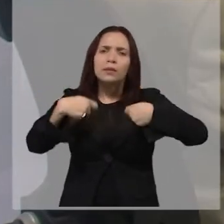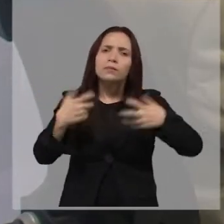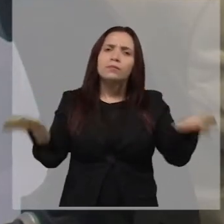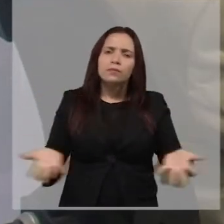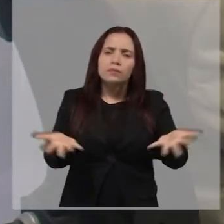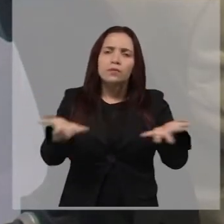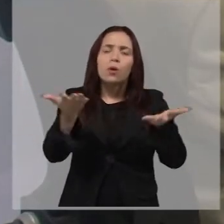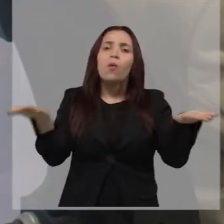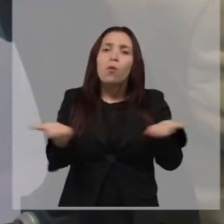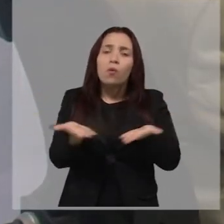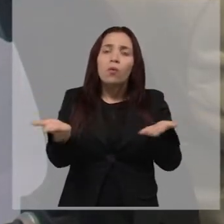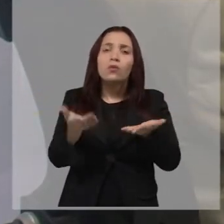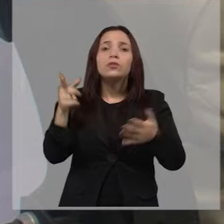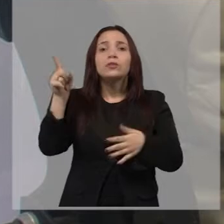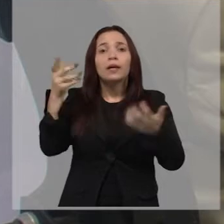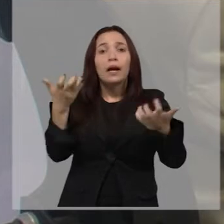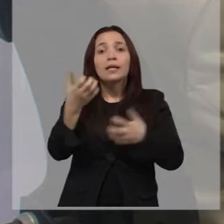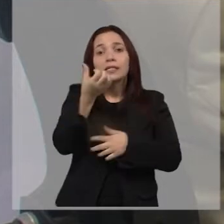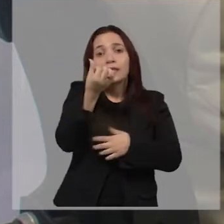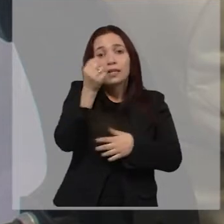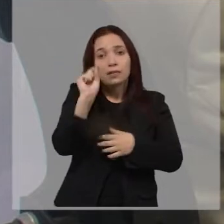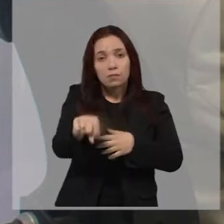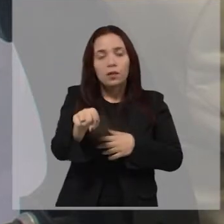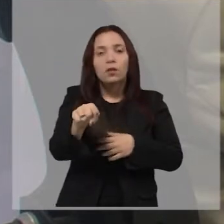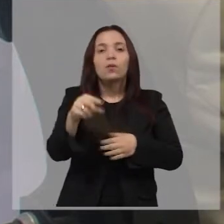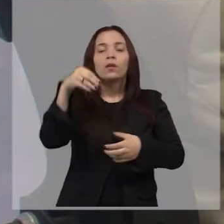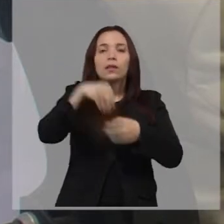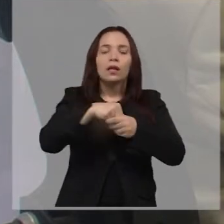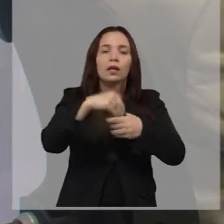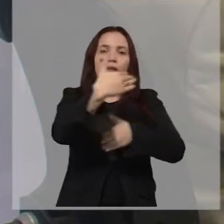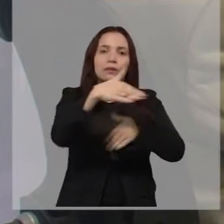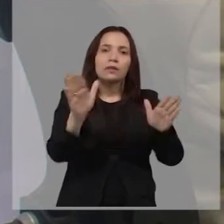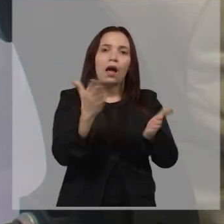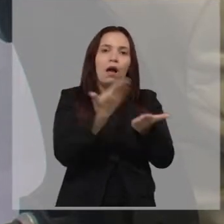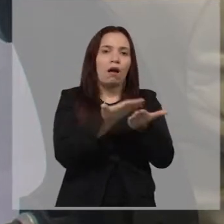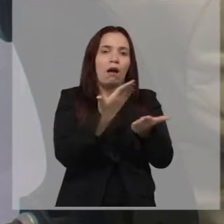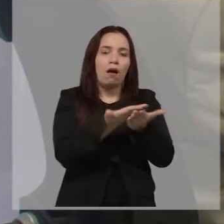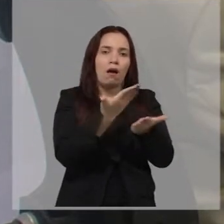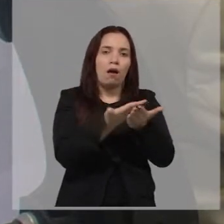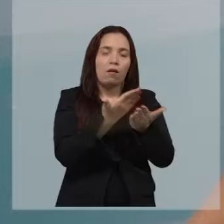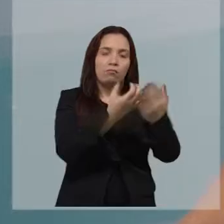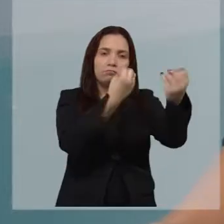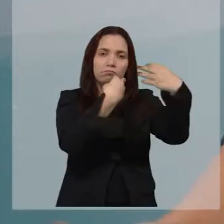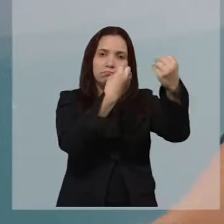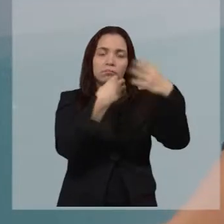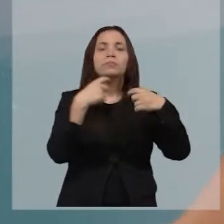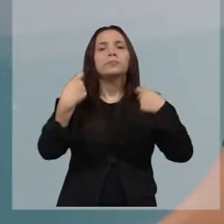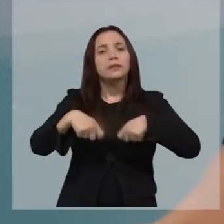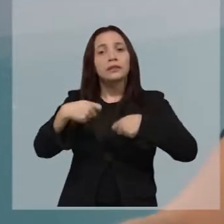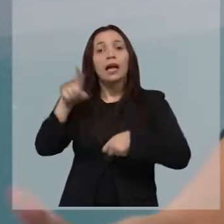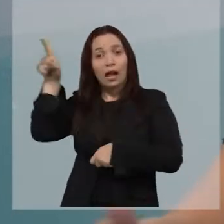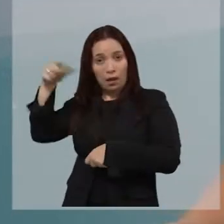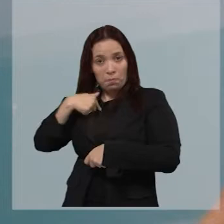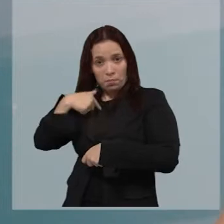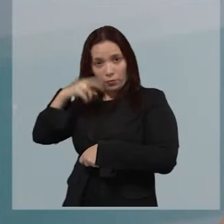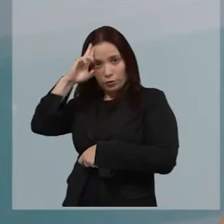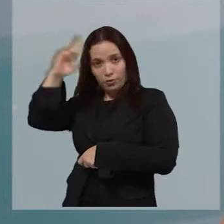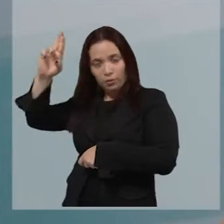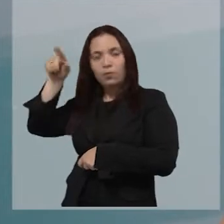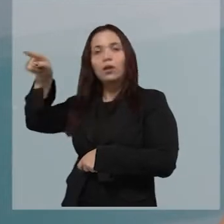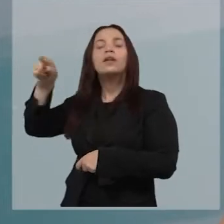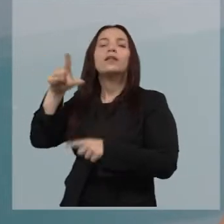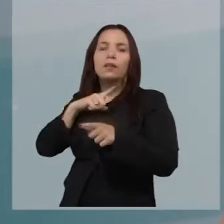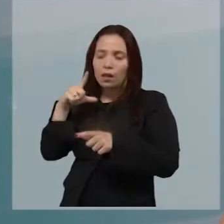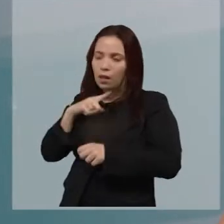engano, ele quer hoje pelo menos 6.000 presos em sala de aula. E é o que a gente já faz em Imelda hoje. Os presos que trabalham, eles têm que estar no contraturno